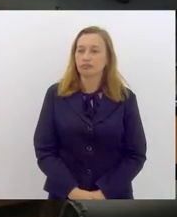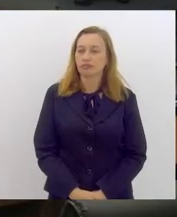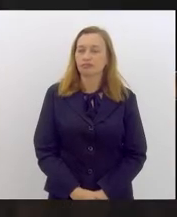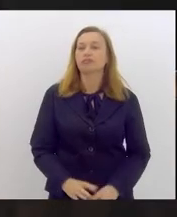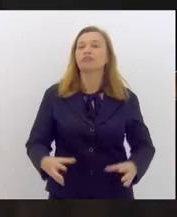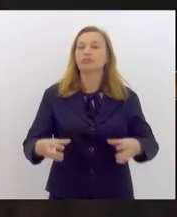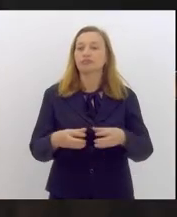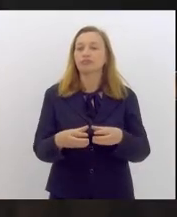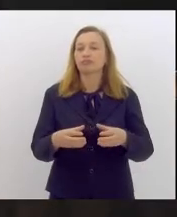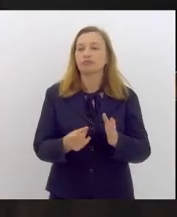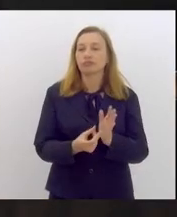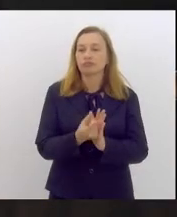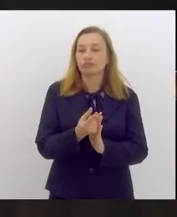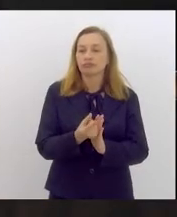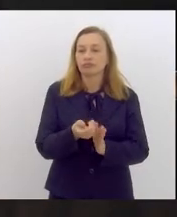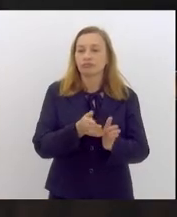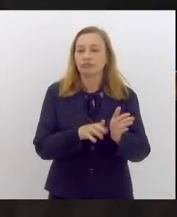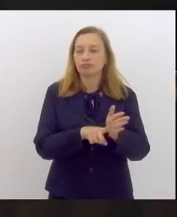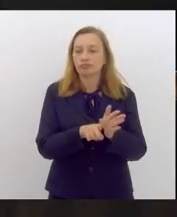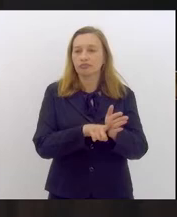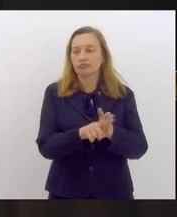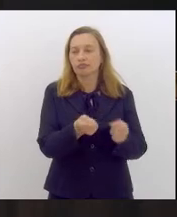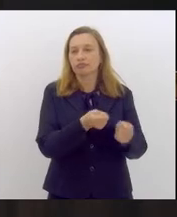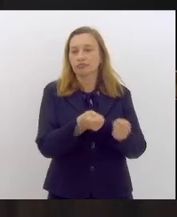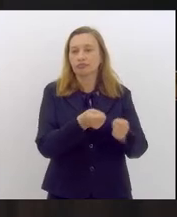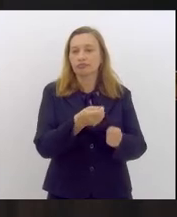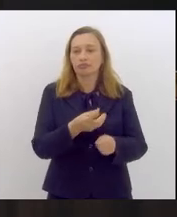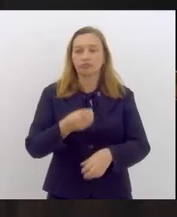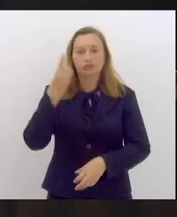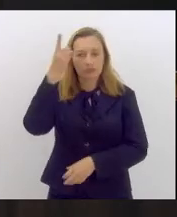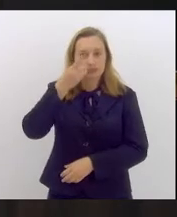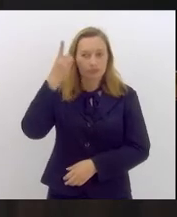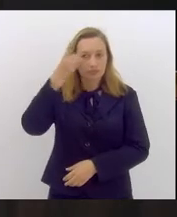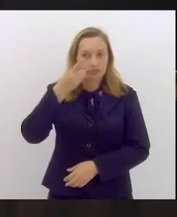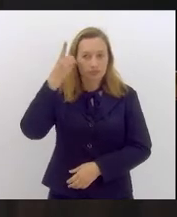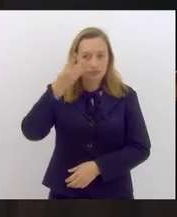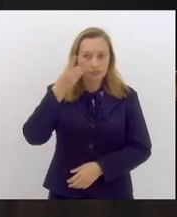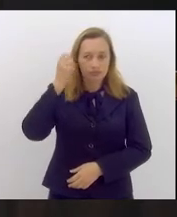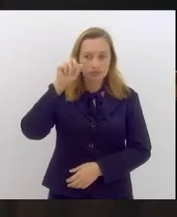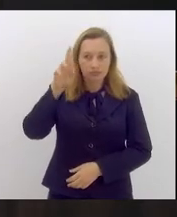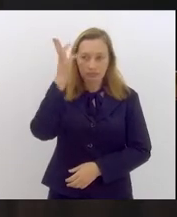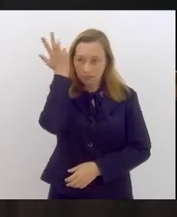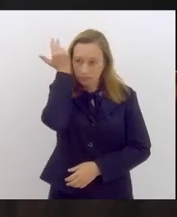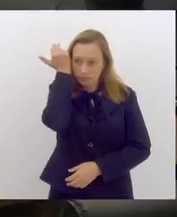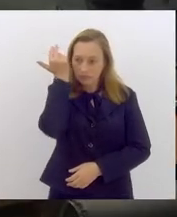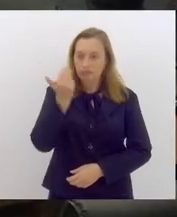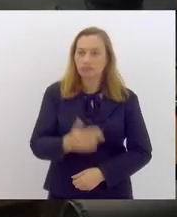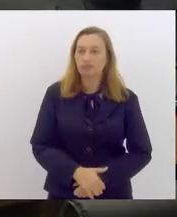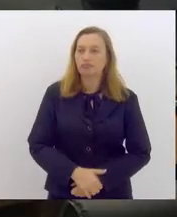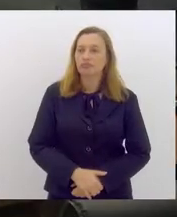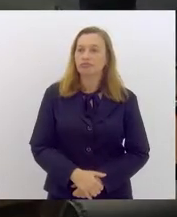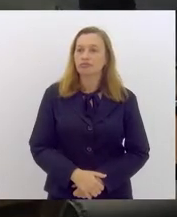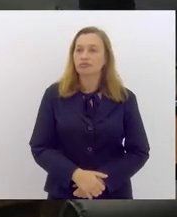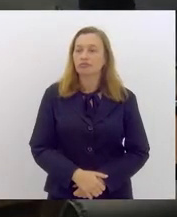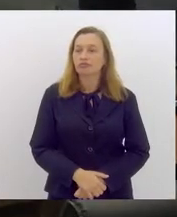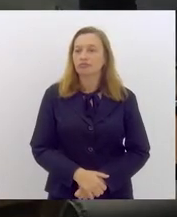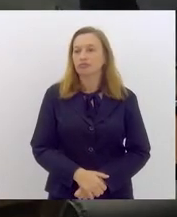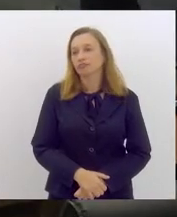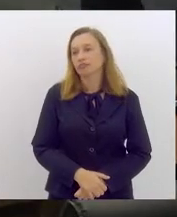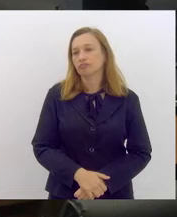Pela Comissão de Orçamento, Fiscalização Financeira e Controle, deputado Eliomar Coelho.